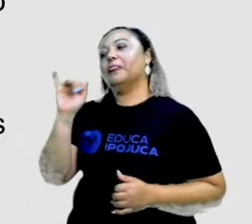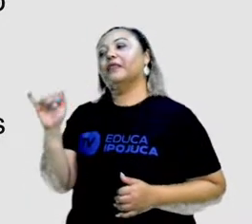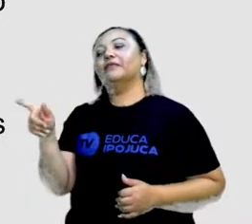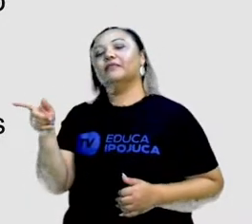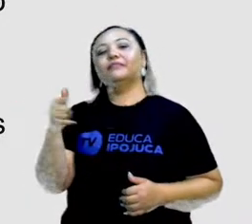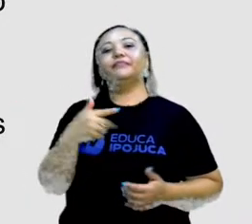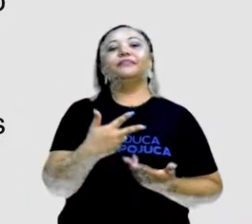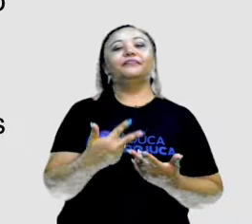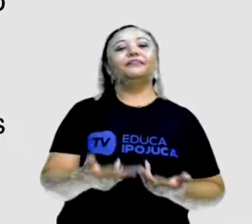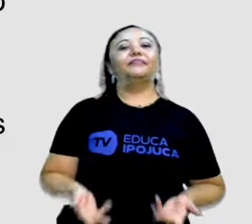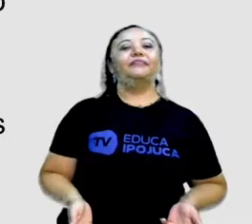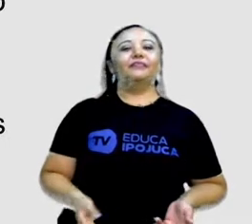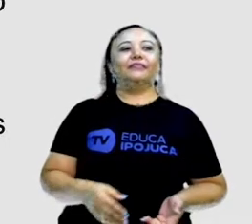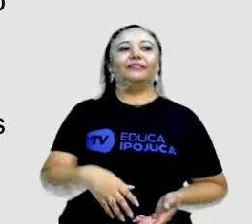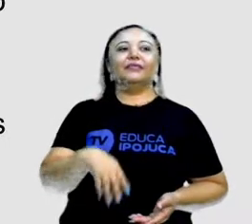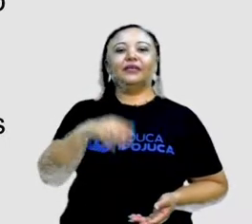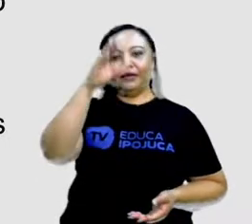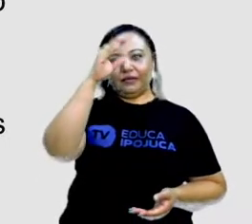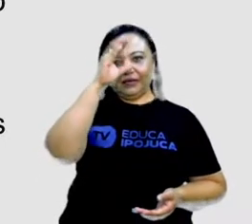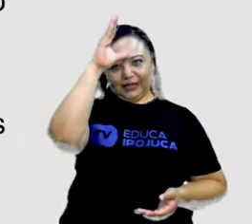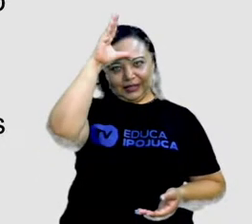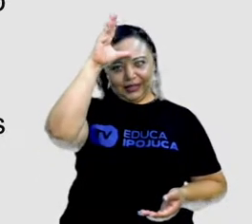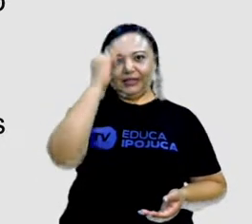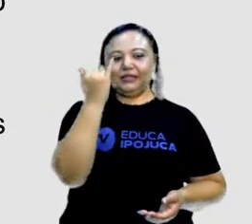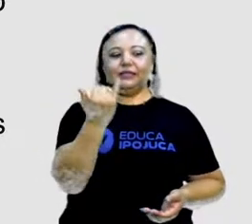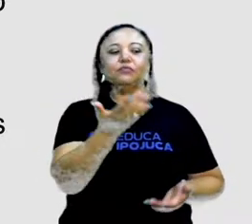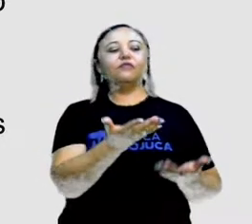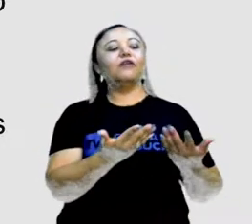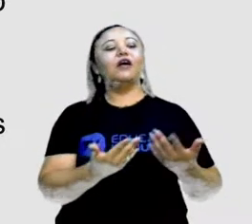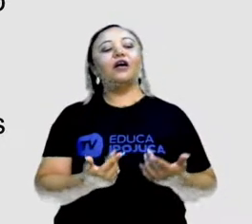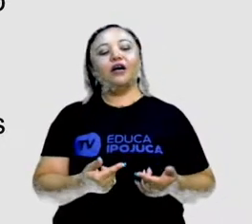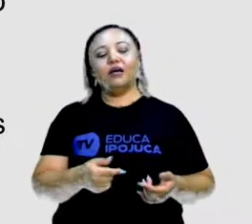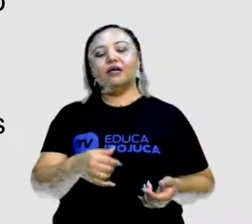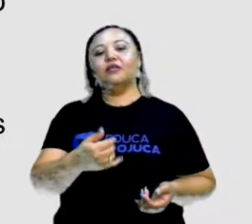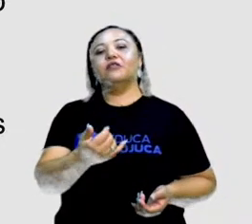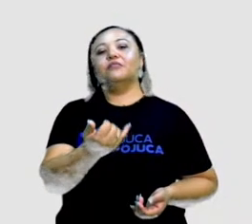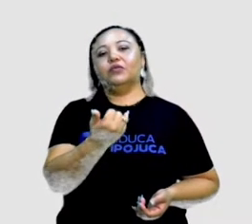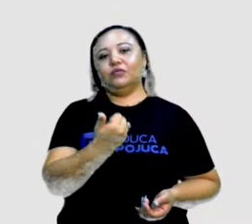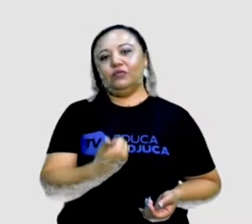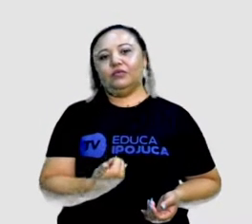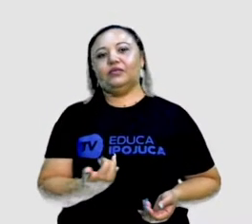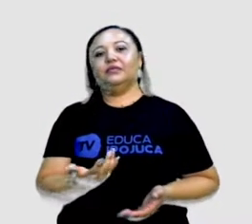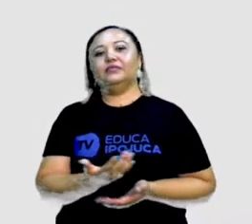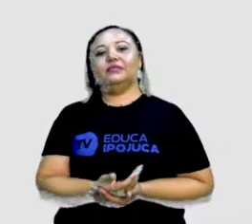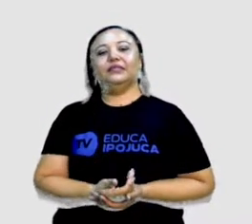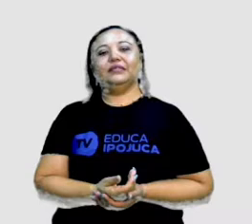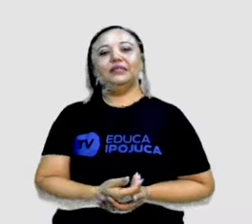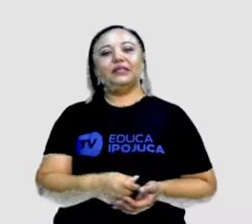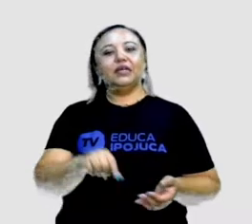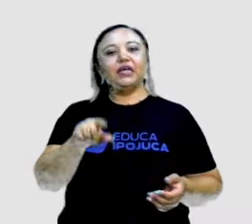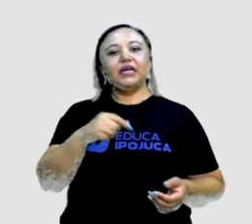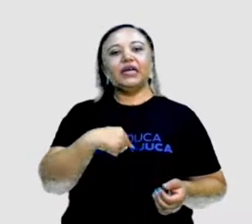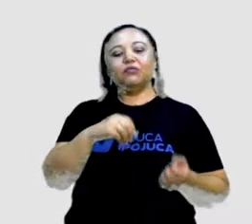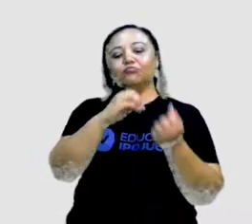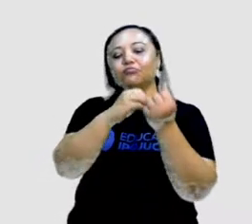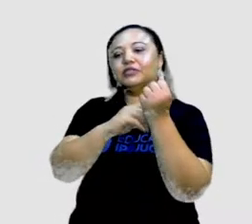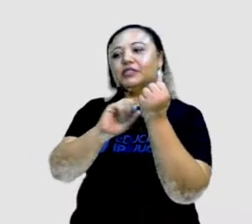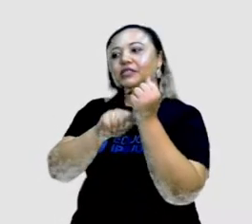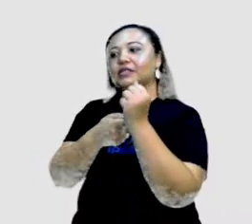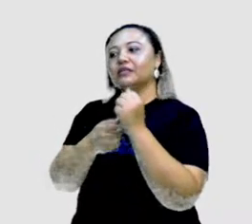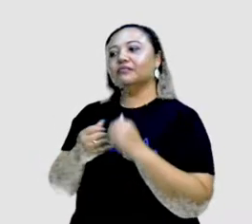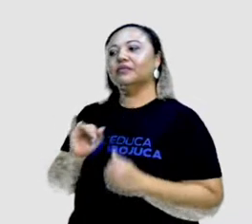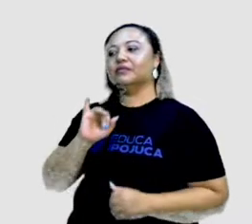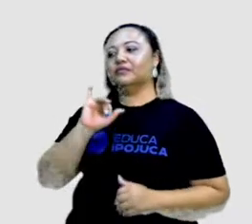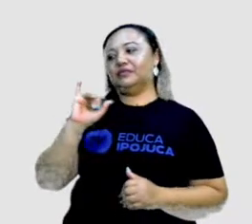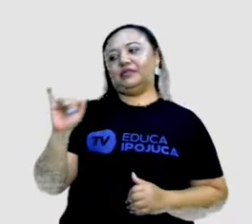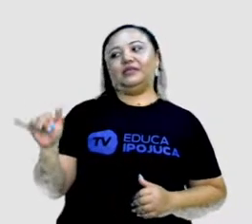conte, que estou ouvindo. Não posso te dar mais atenção, senão o almoço não sai. É que eu tenho um segredo para te